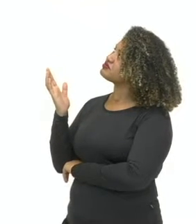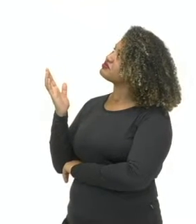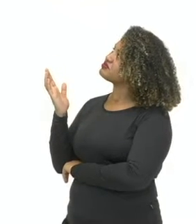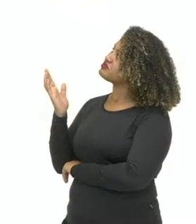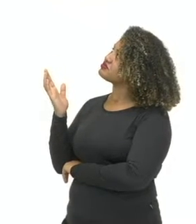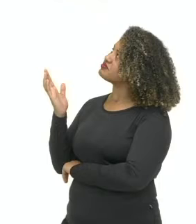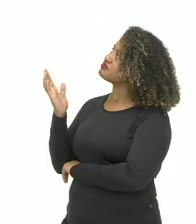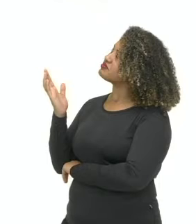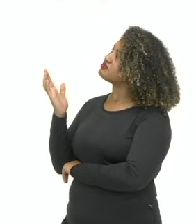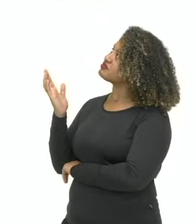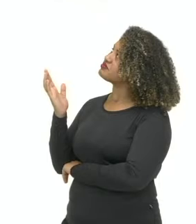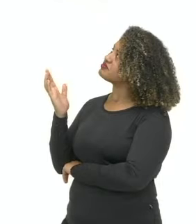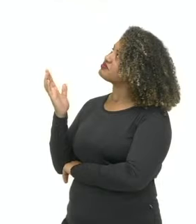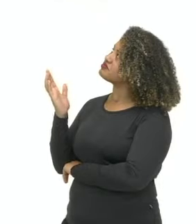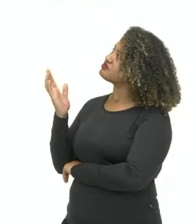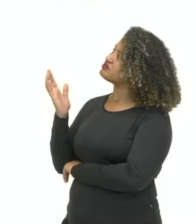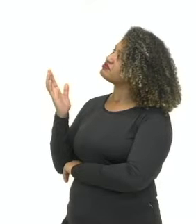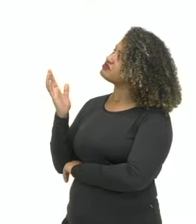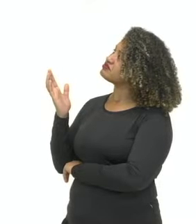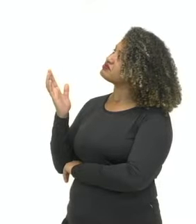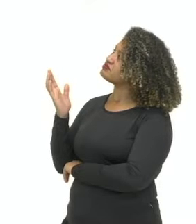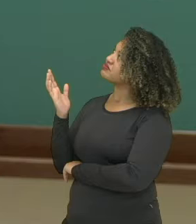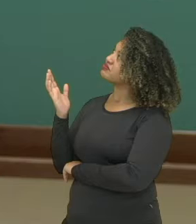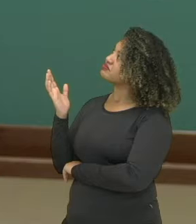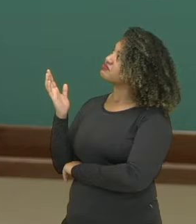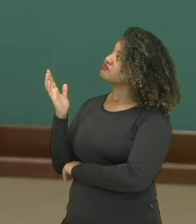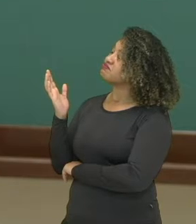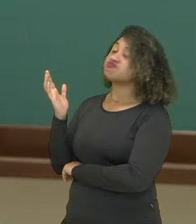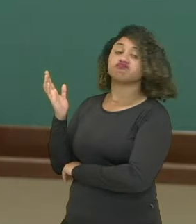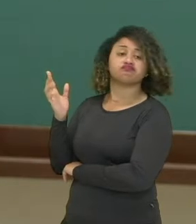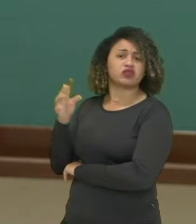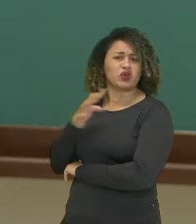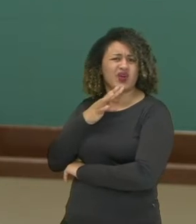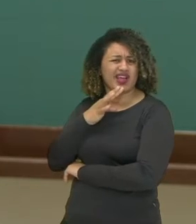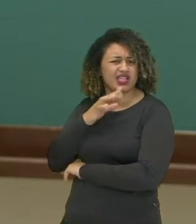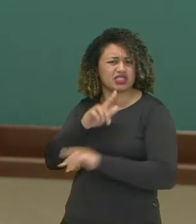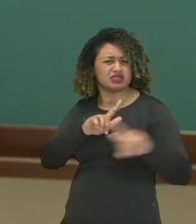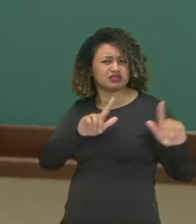hacen homenajes? Bueno, ¿conhecem esses lugares aqui?